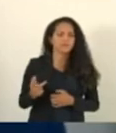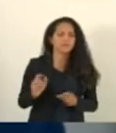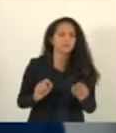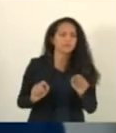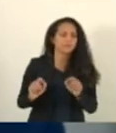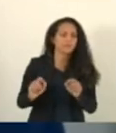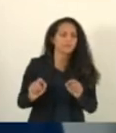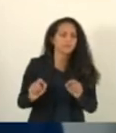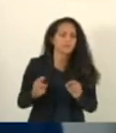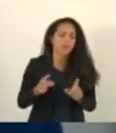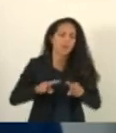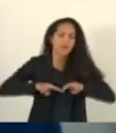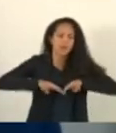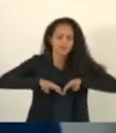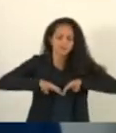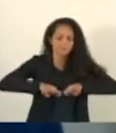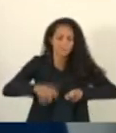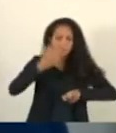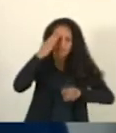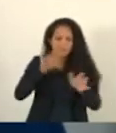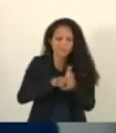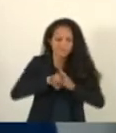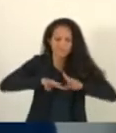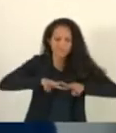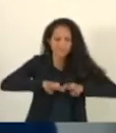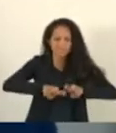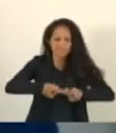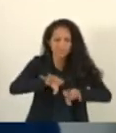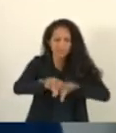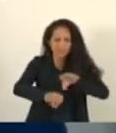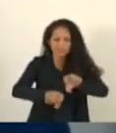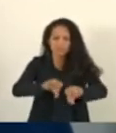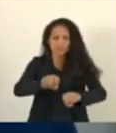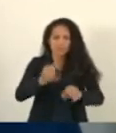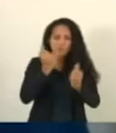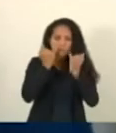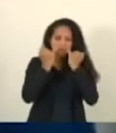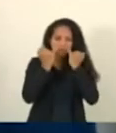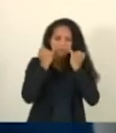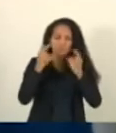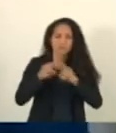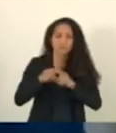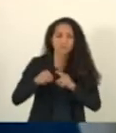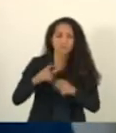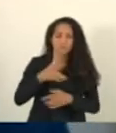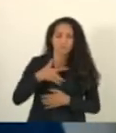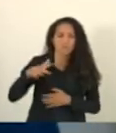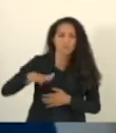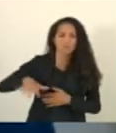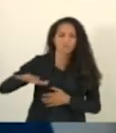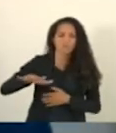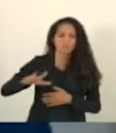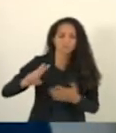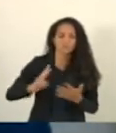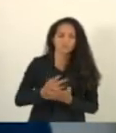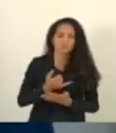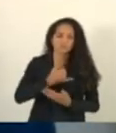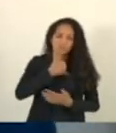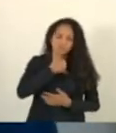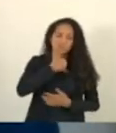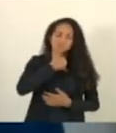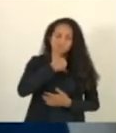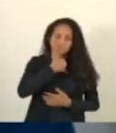foi. Está retirado para a segurança. E o caos na saúde está instalado. Infelizmente, a gente vê